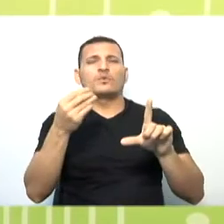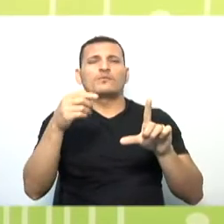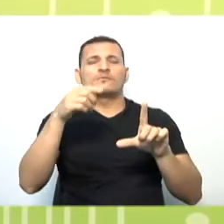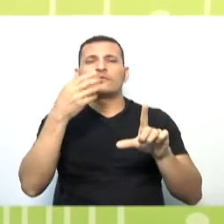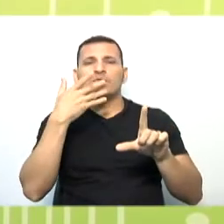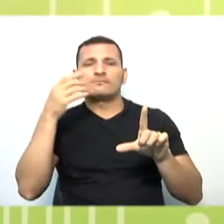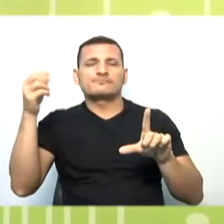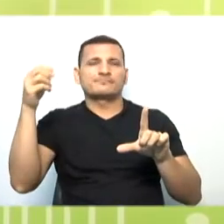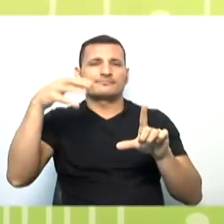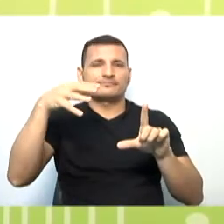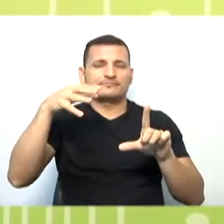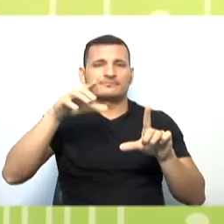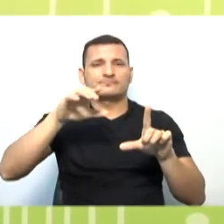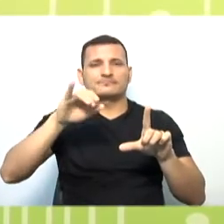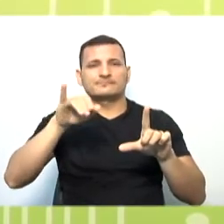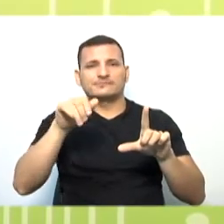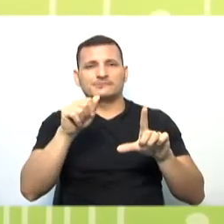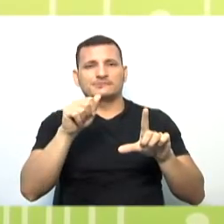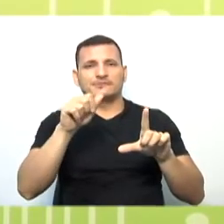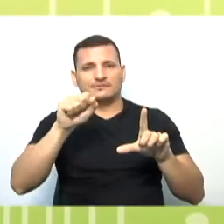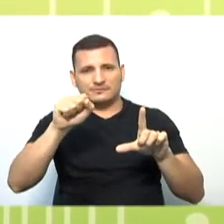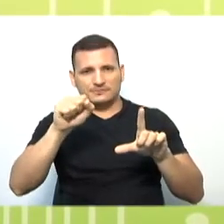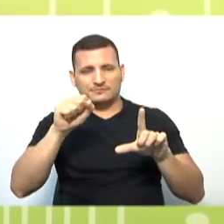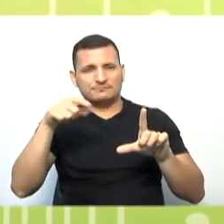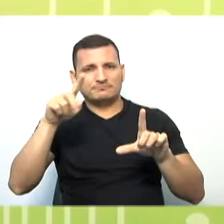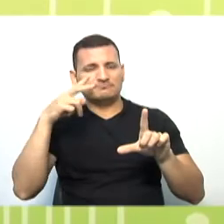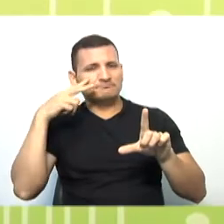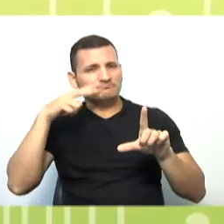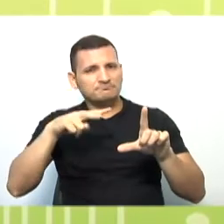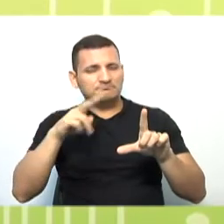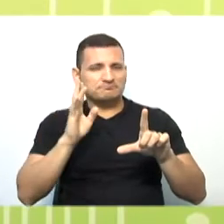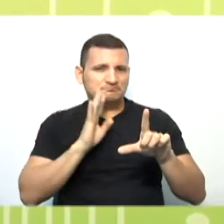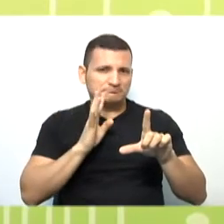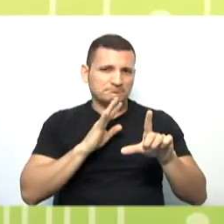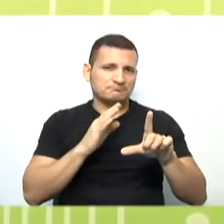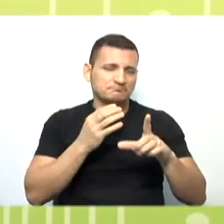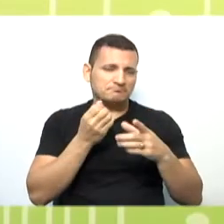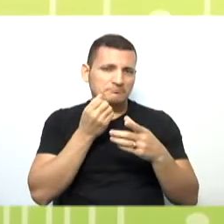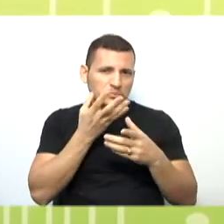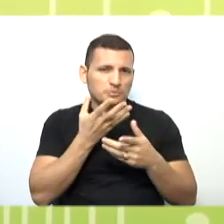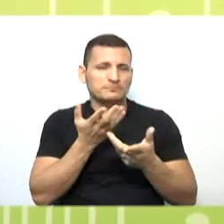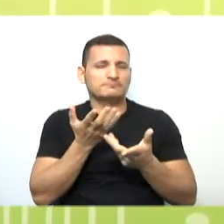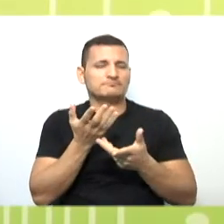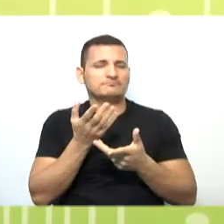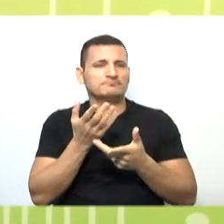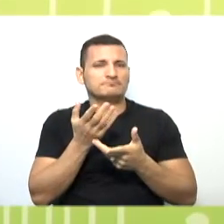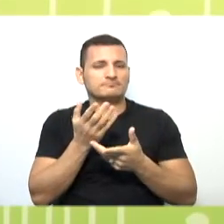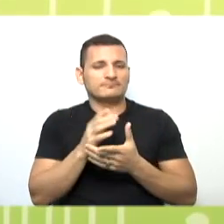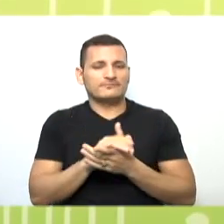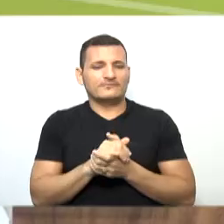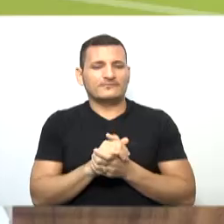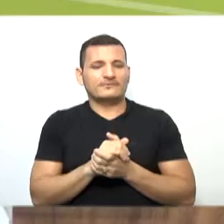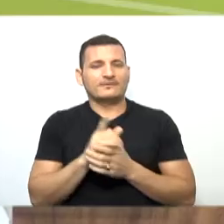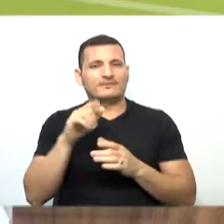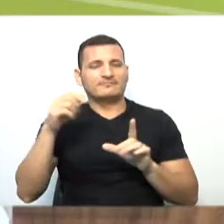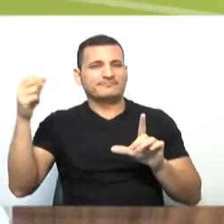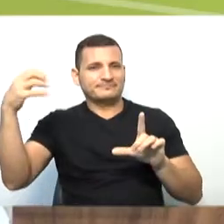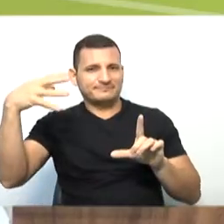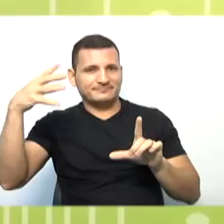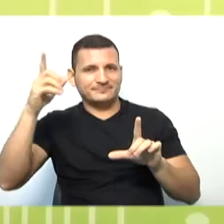JavaScript e vocês vão ver que é legal e que vale a pena investir atrás. A lâmpada do conhecimento,